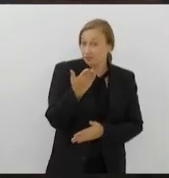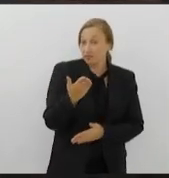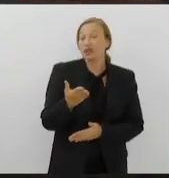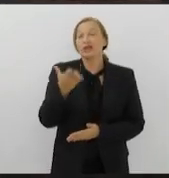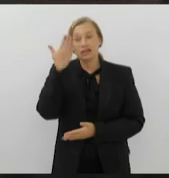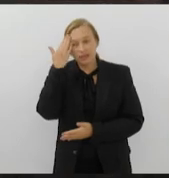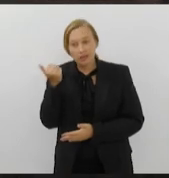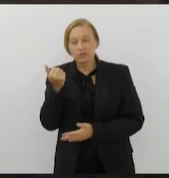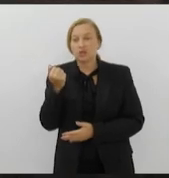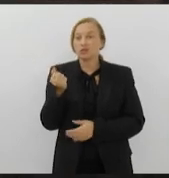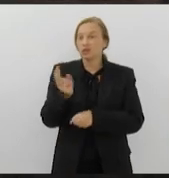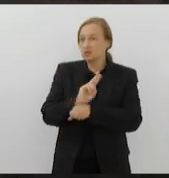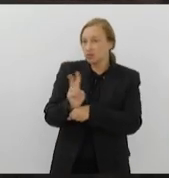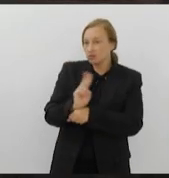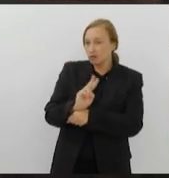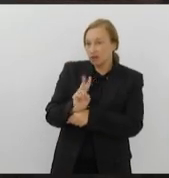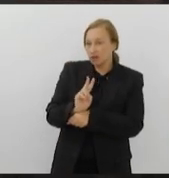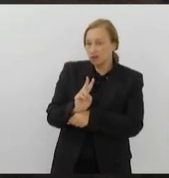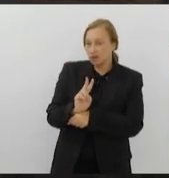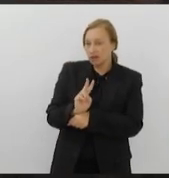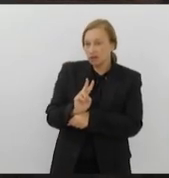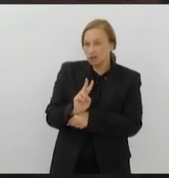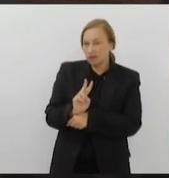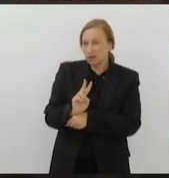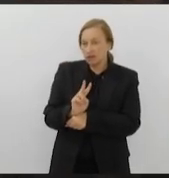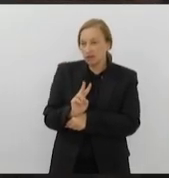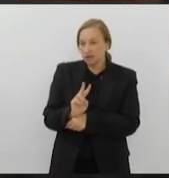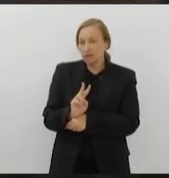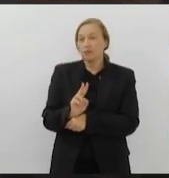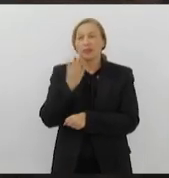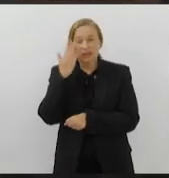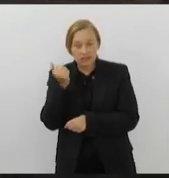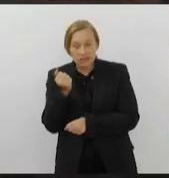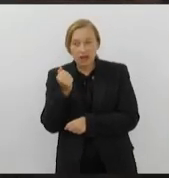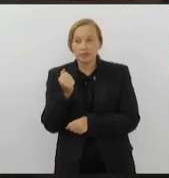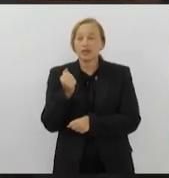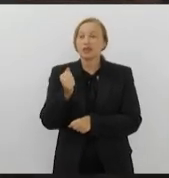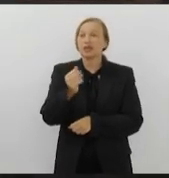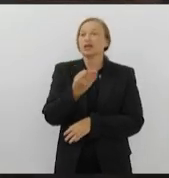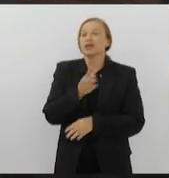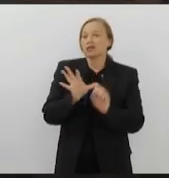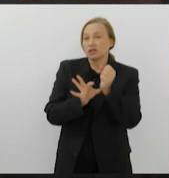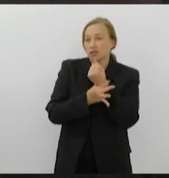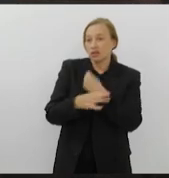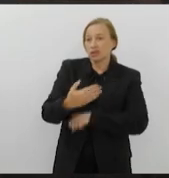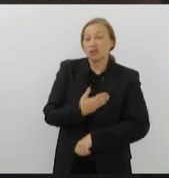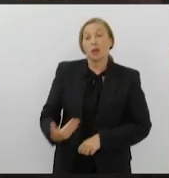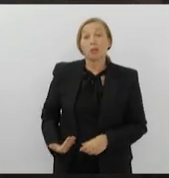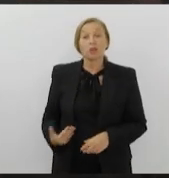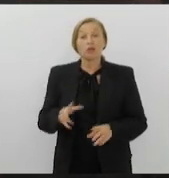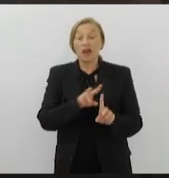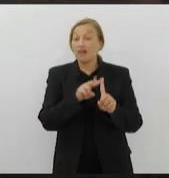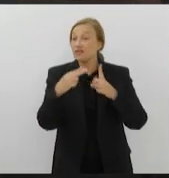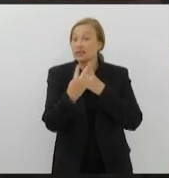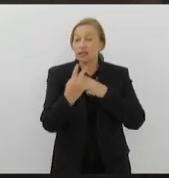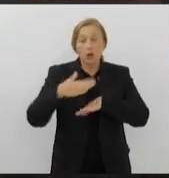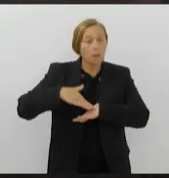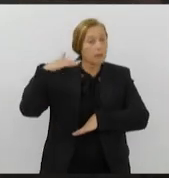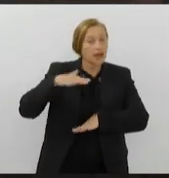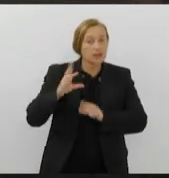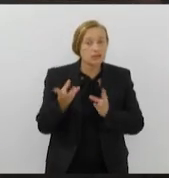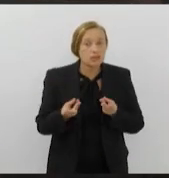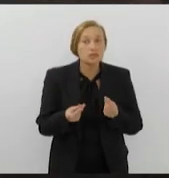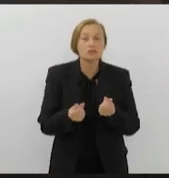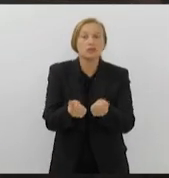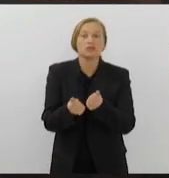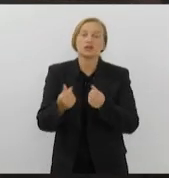segurança presente faz para a população do Rio, a gente sabe que a segurança pública é o nosso ponto mais sensível da